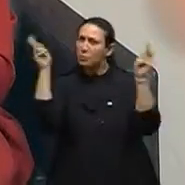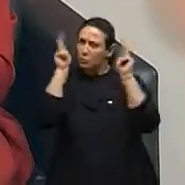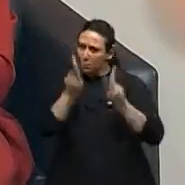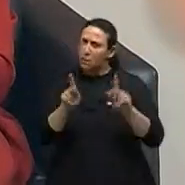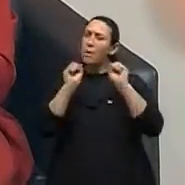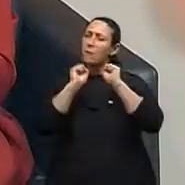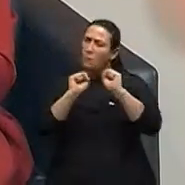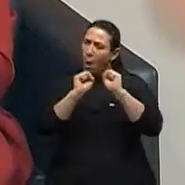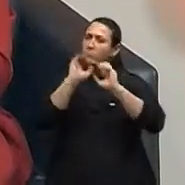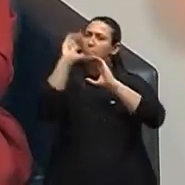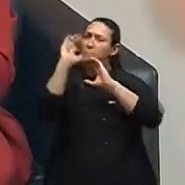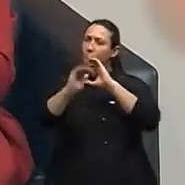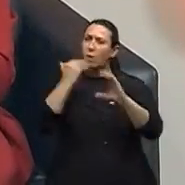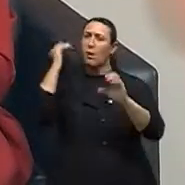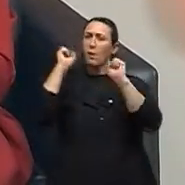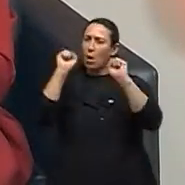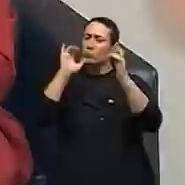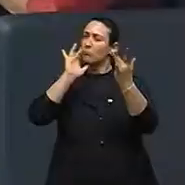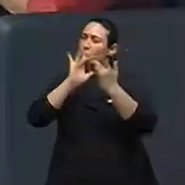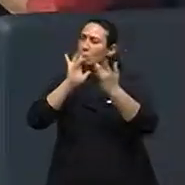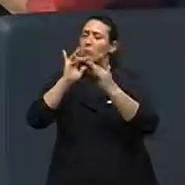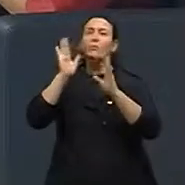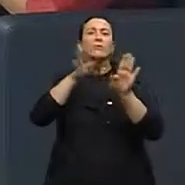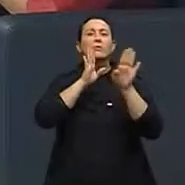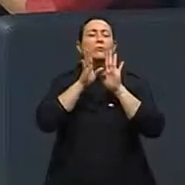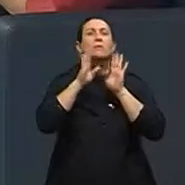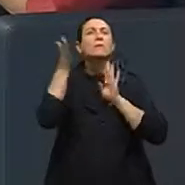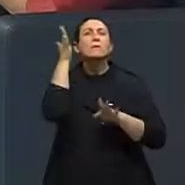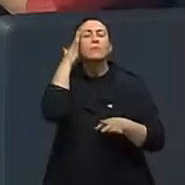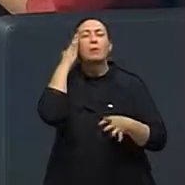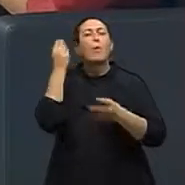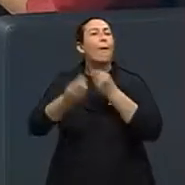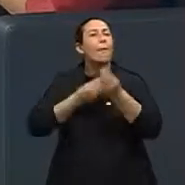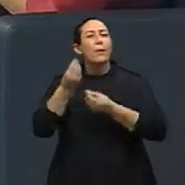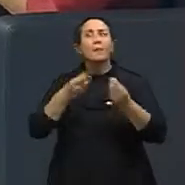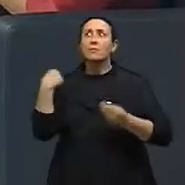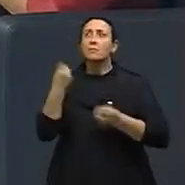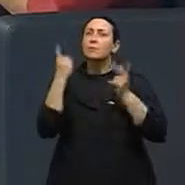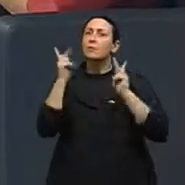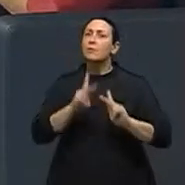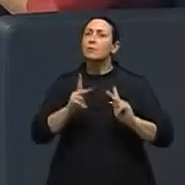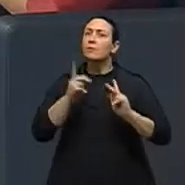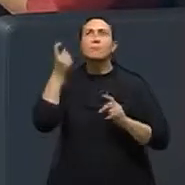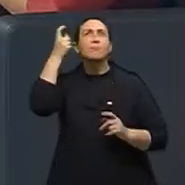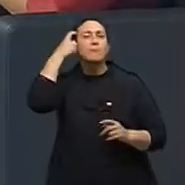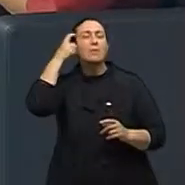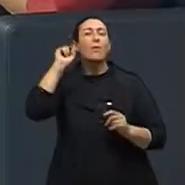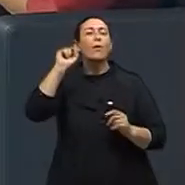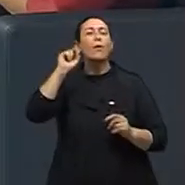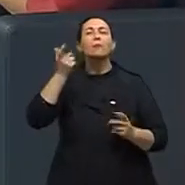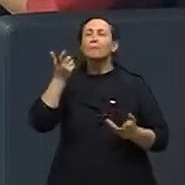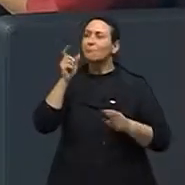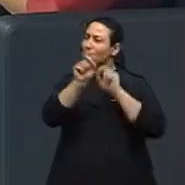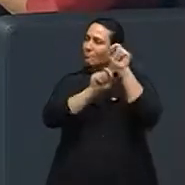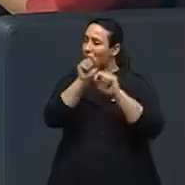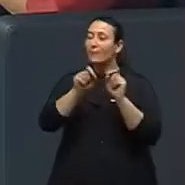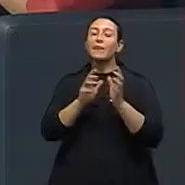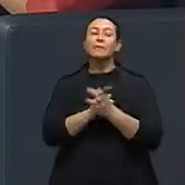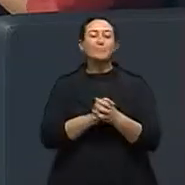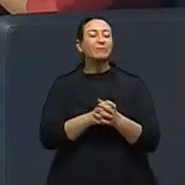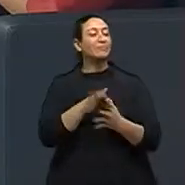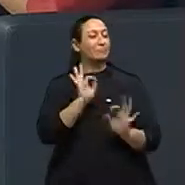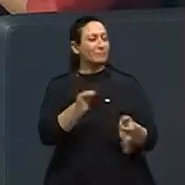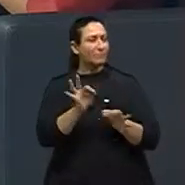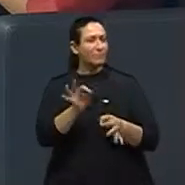através do nosso e-mail e lá no Facebook né para saber exatamente o que que as pessoas também pensam em casa né Isso é tão interessante esse tema